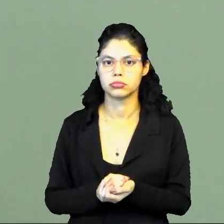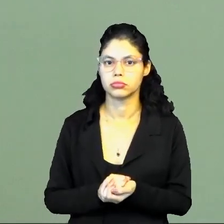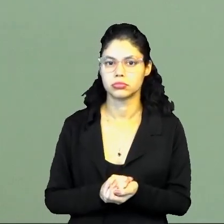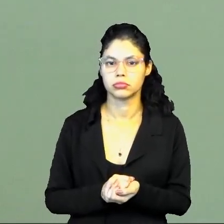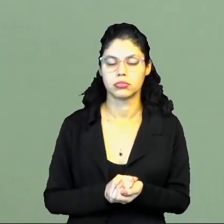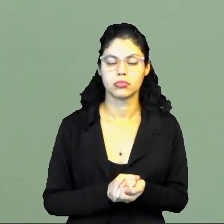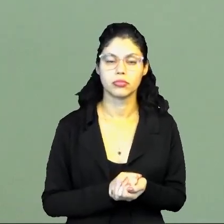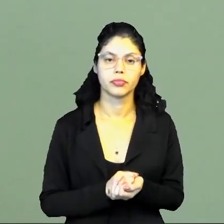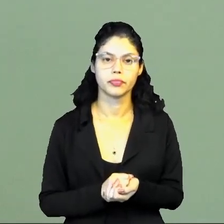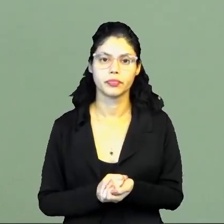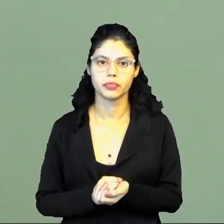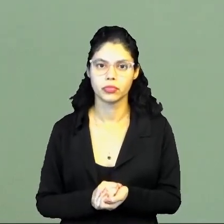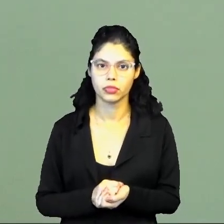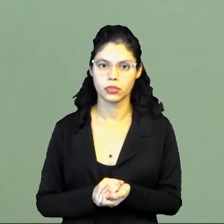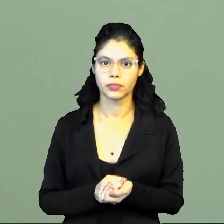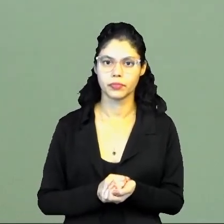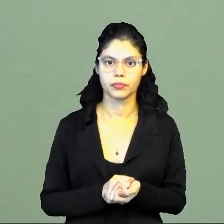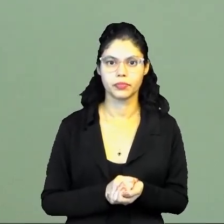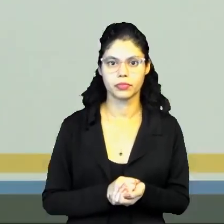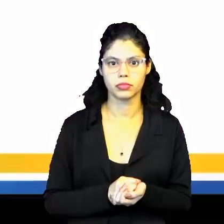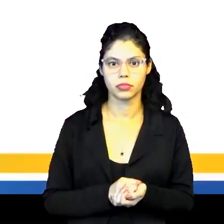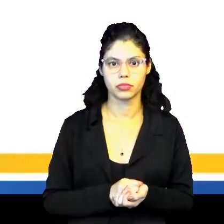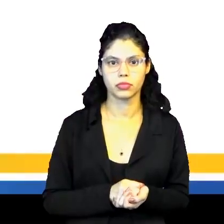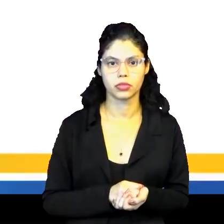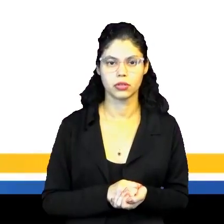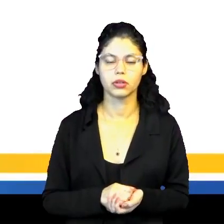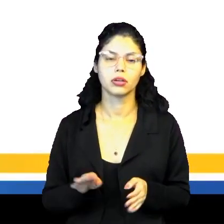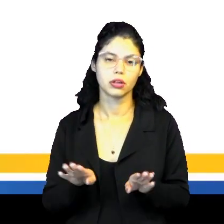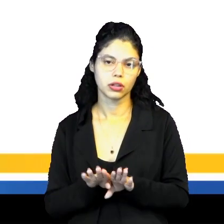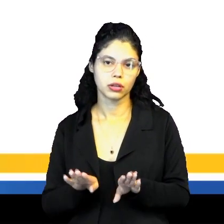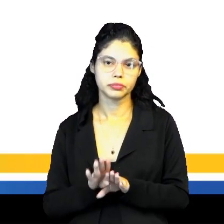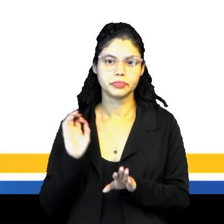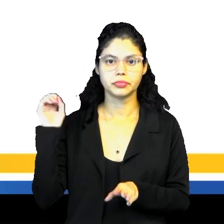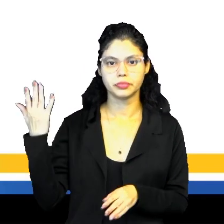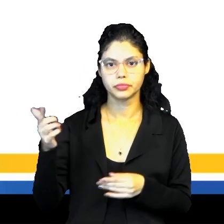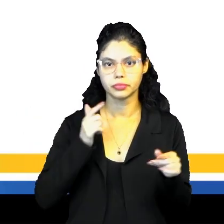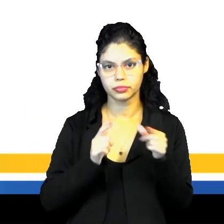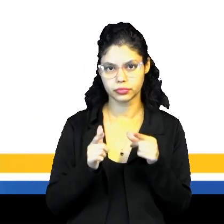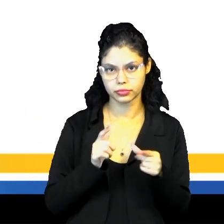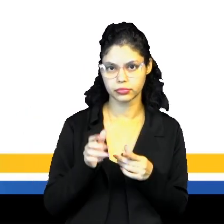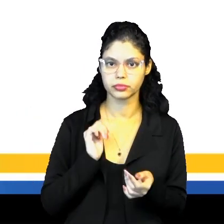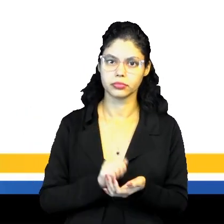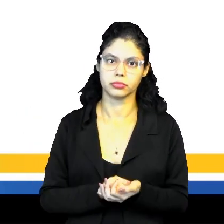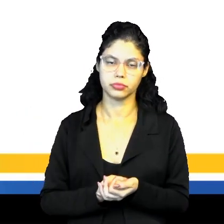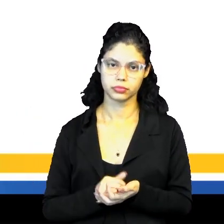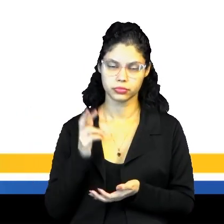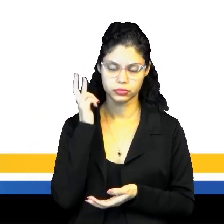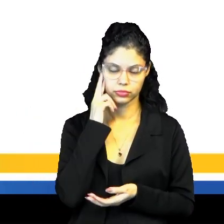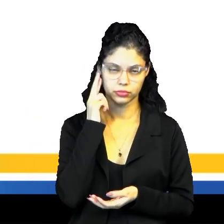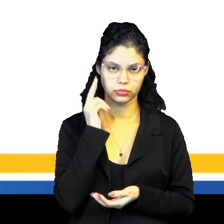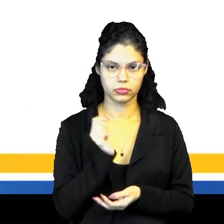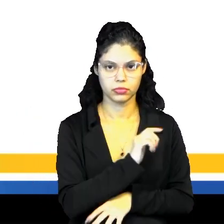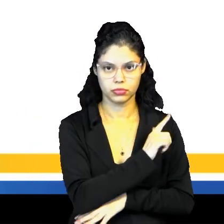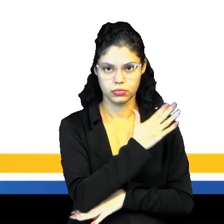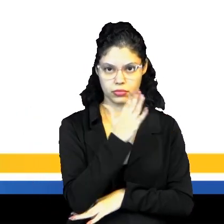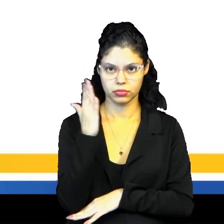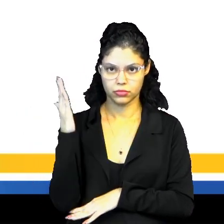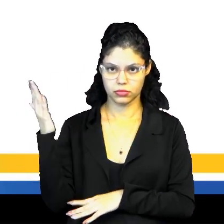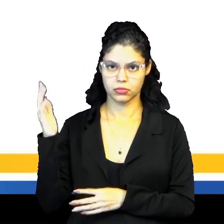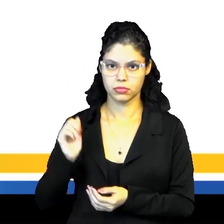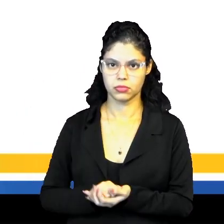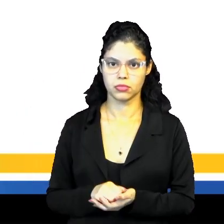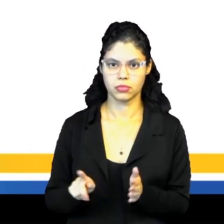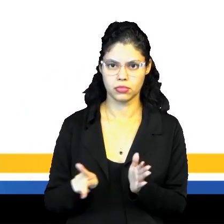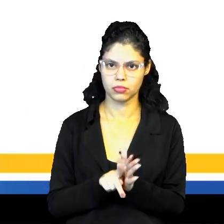desamparada, Então esse tema também ele é bem recorrente, para se trabalhar e é de interesse comum,